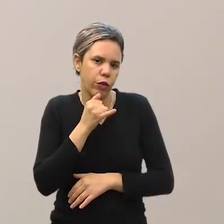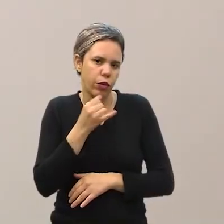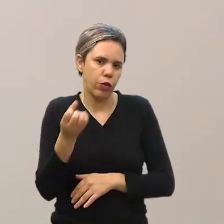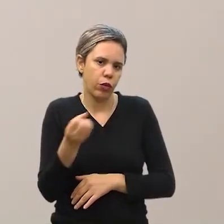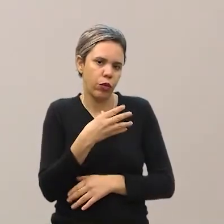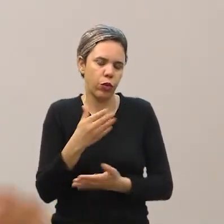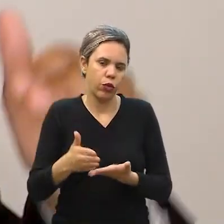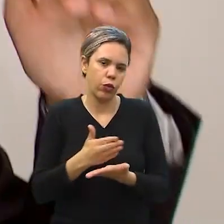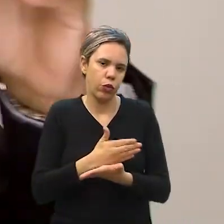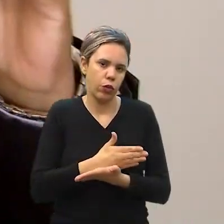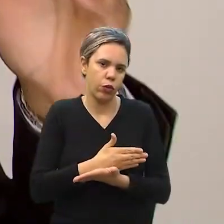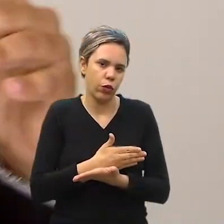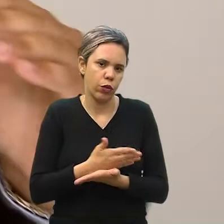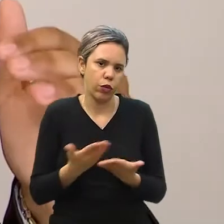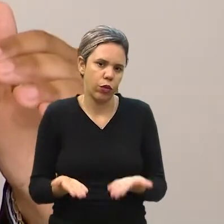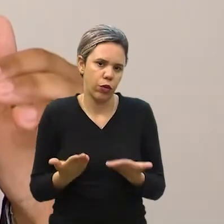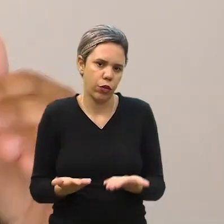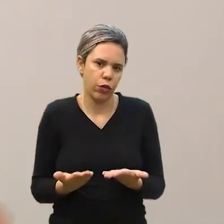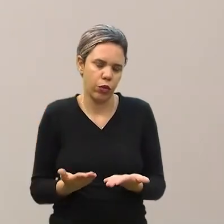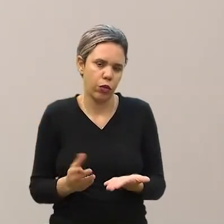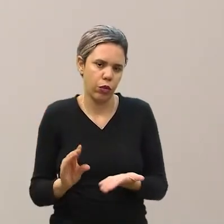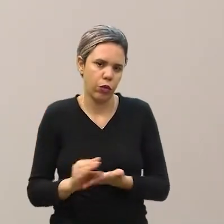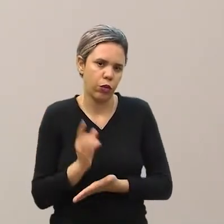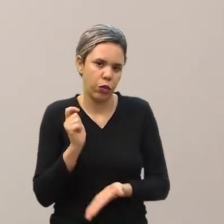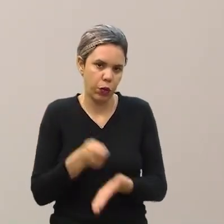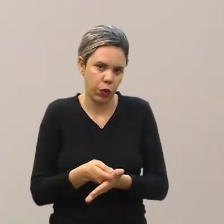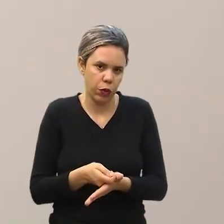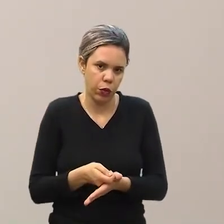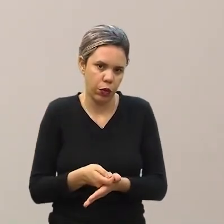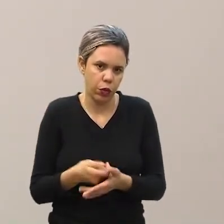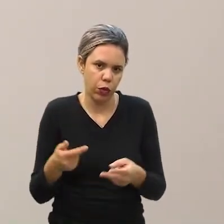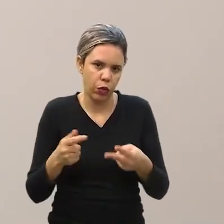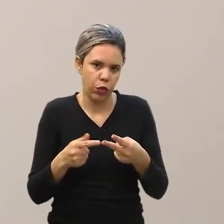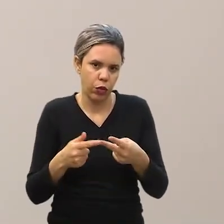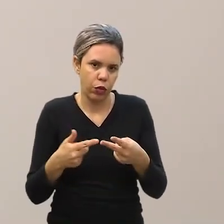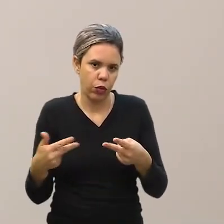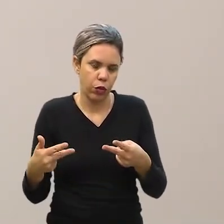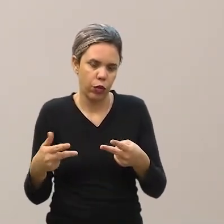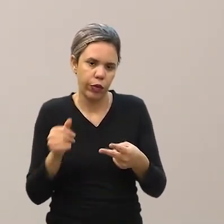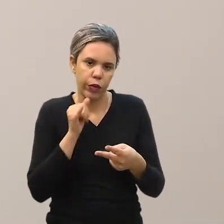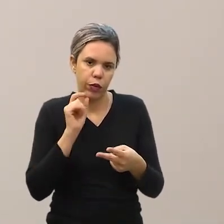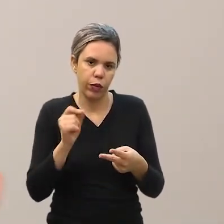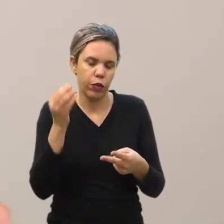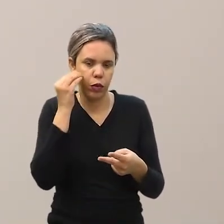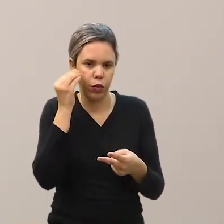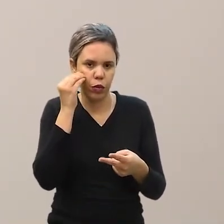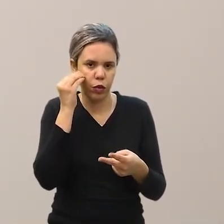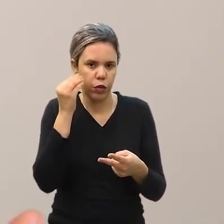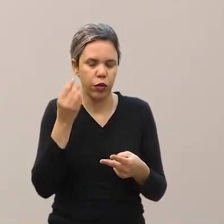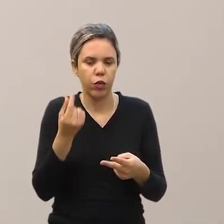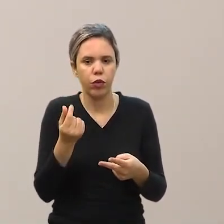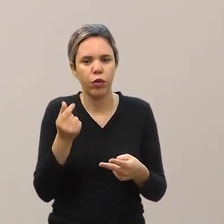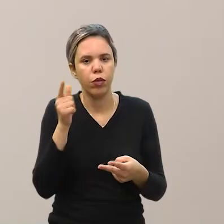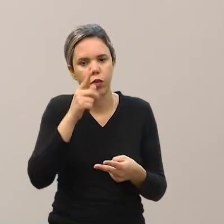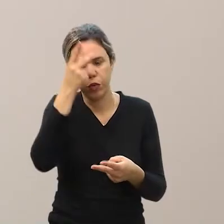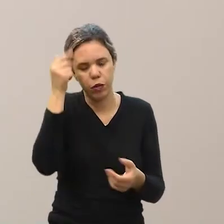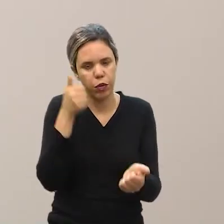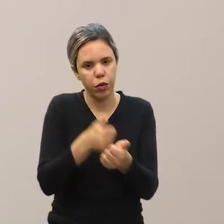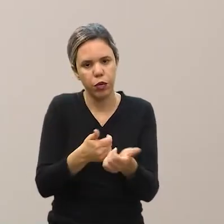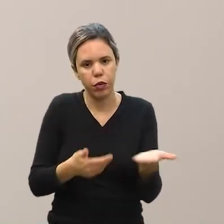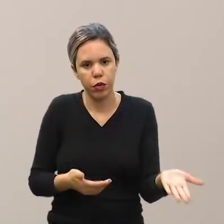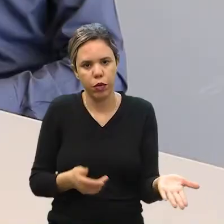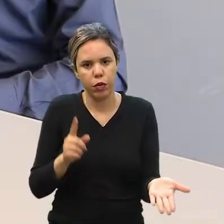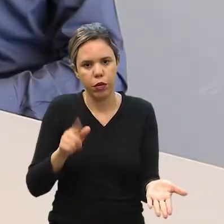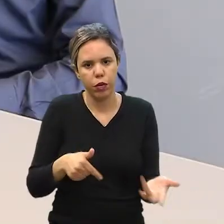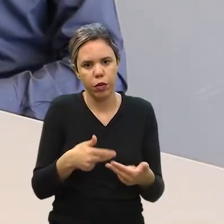nova parcela caiba dentro do orçamento. A segunda é tentar buscar dinheiro com alguém próximo,